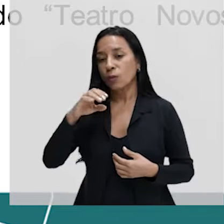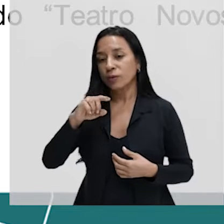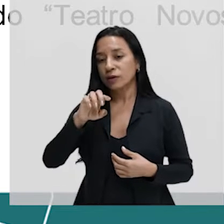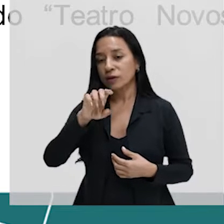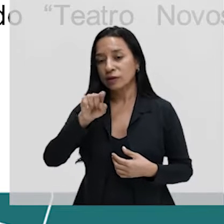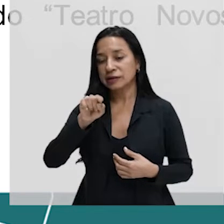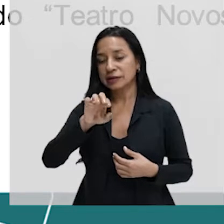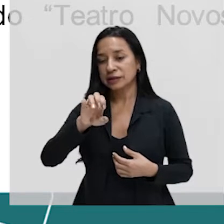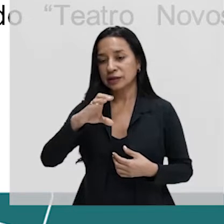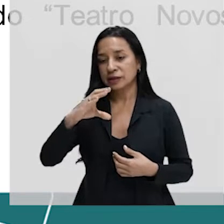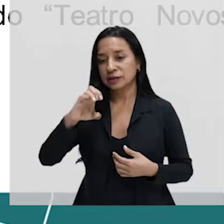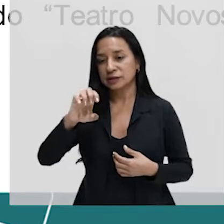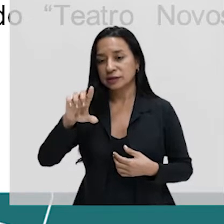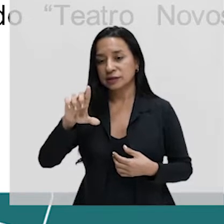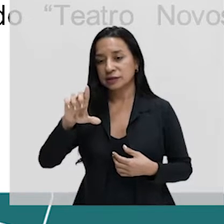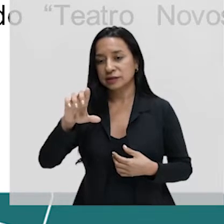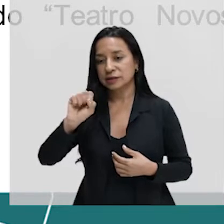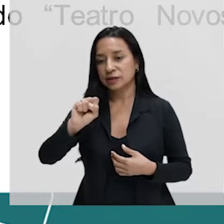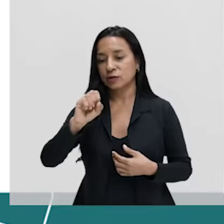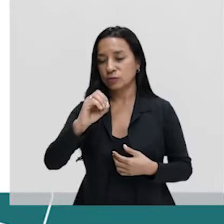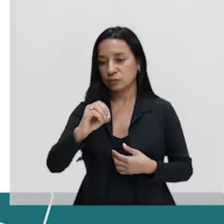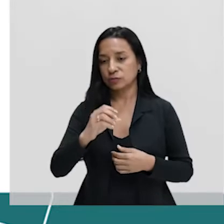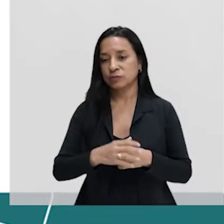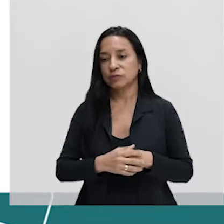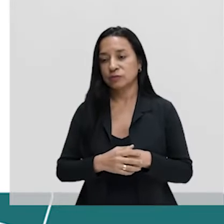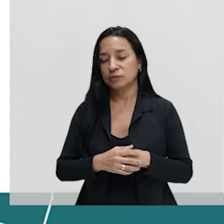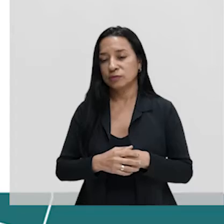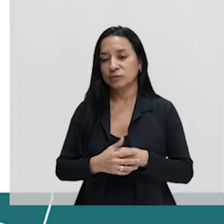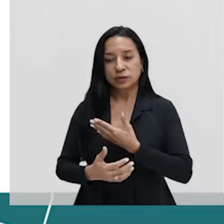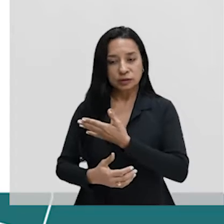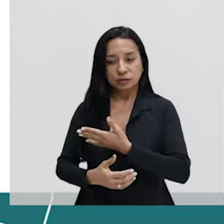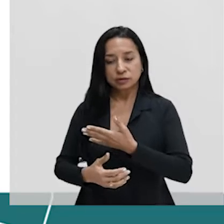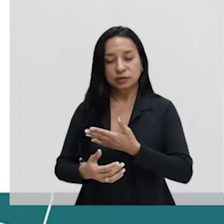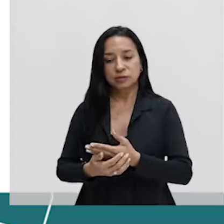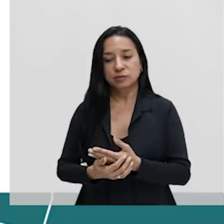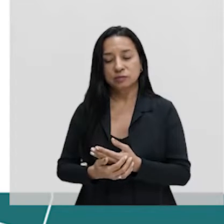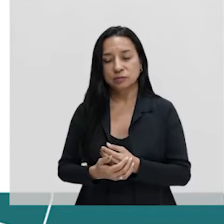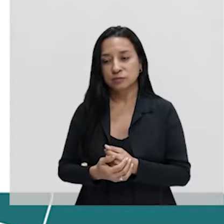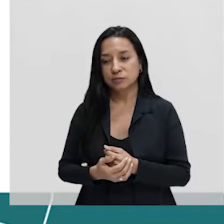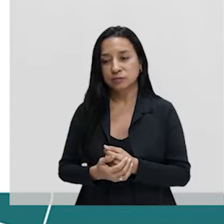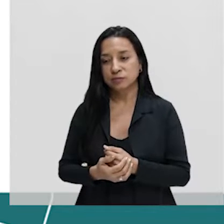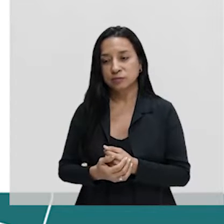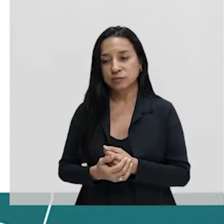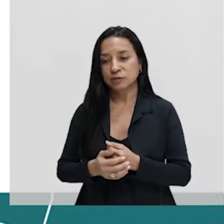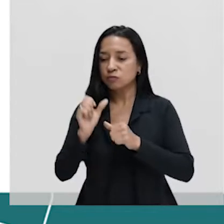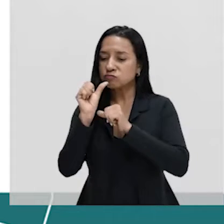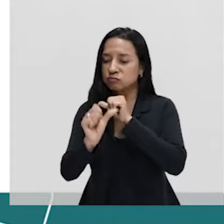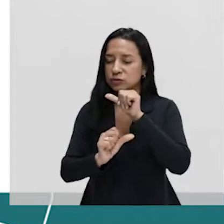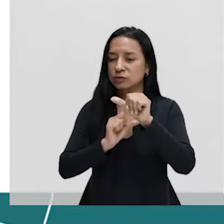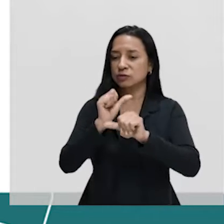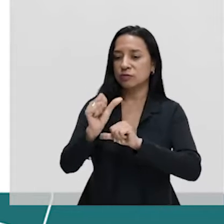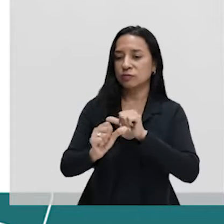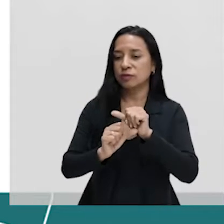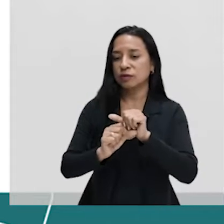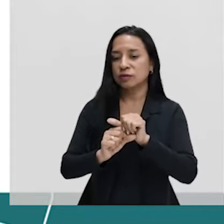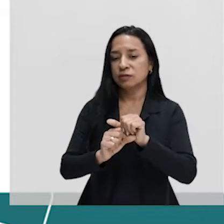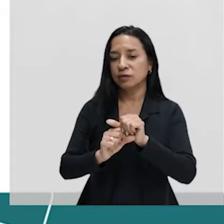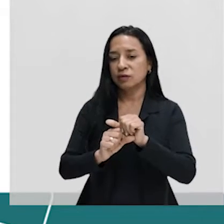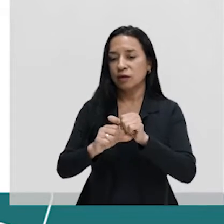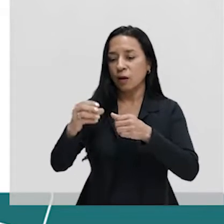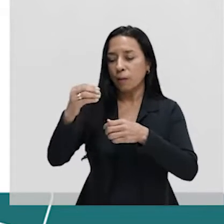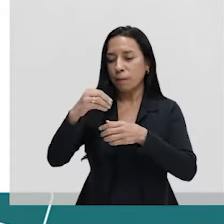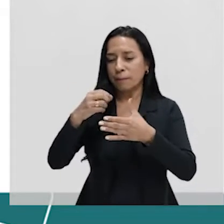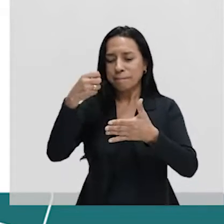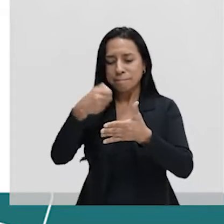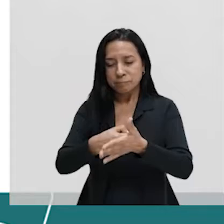que data de 1968, mas que foi feita uma repaginação, uma remontagem recentemente, e ele bate de